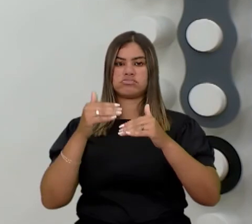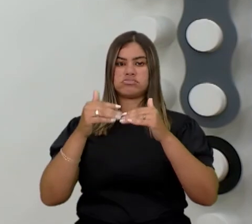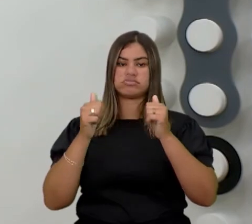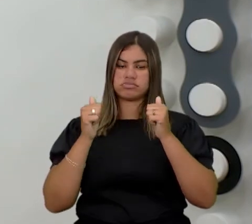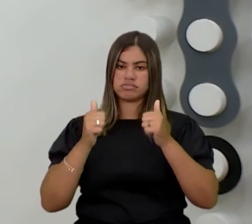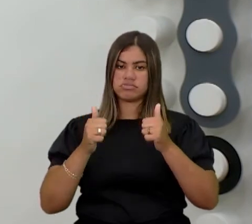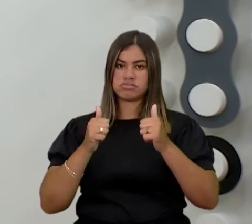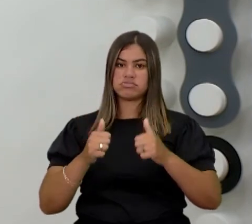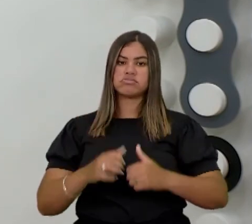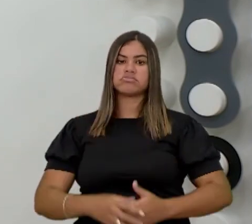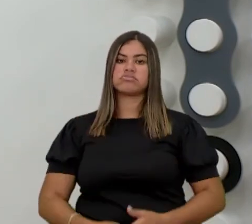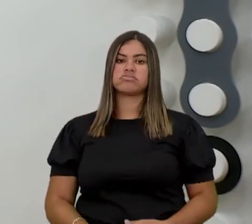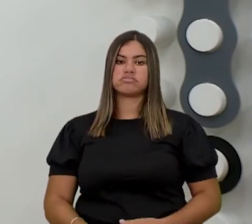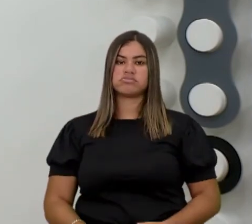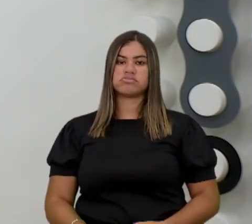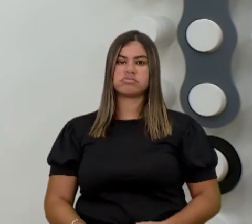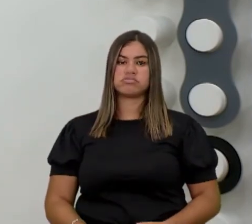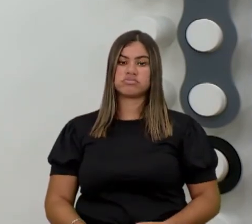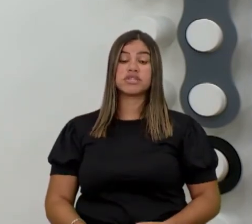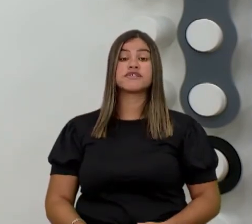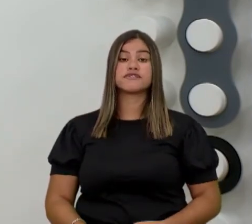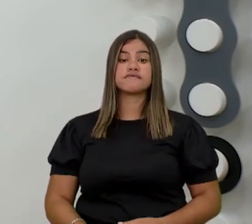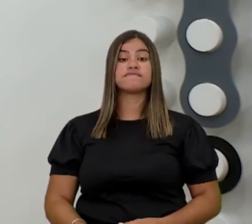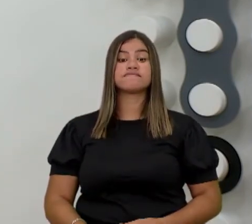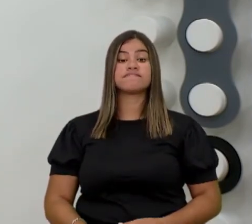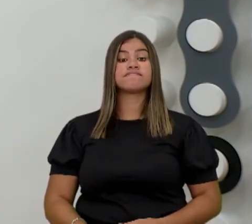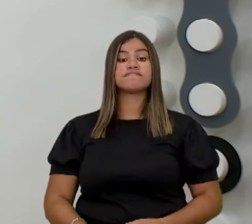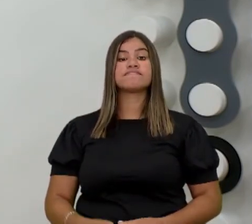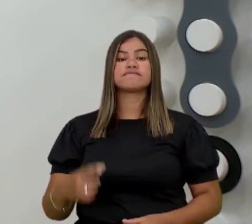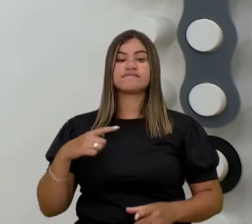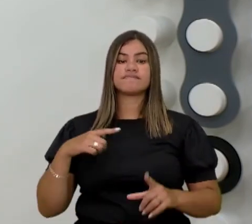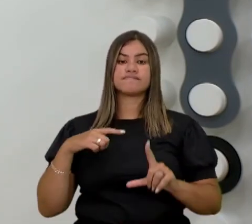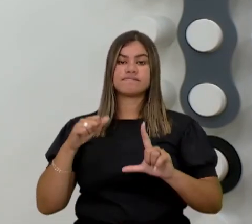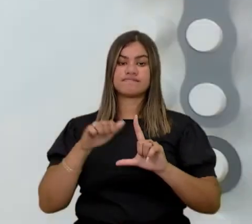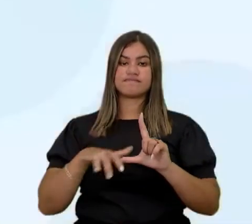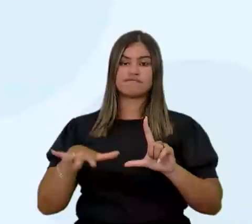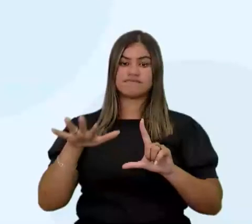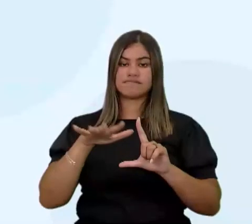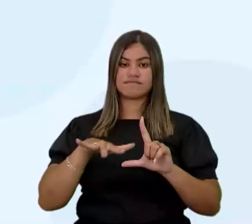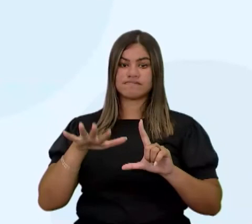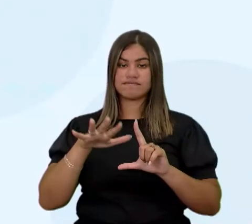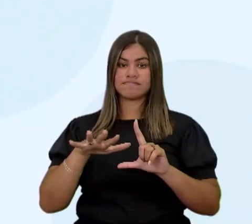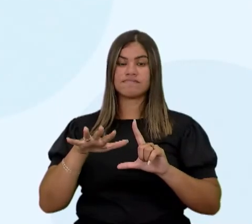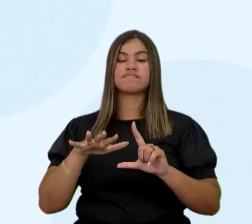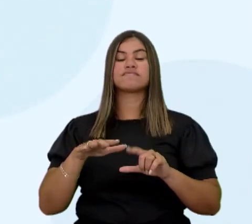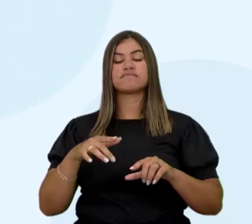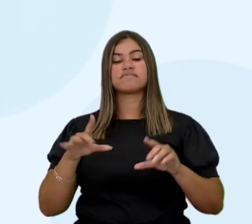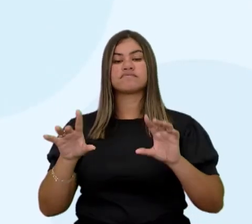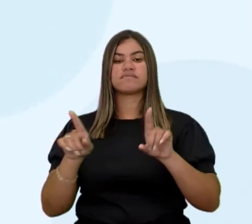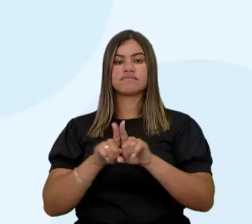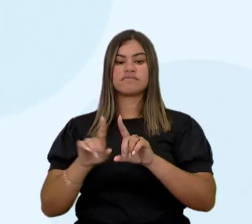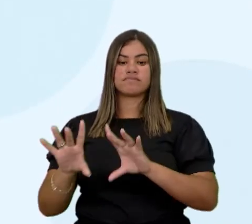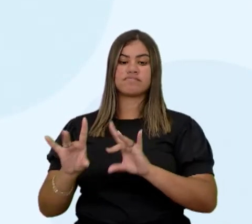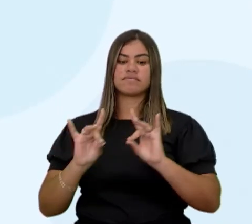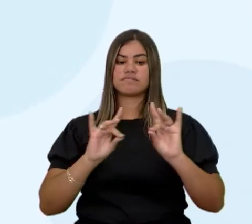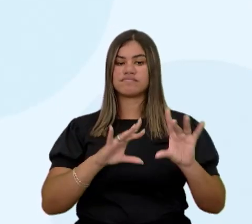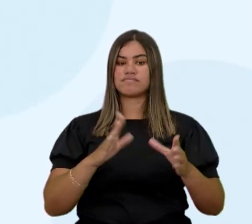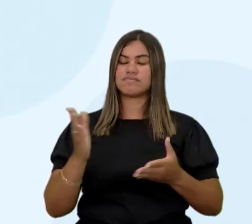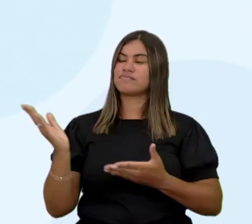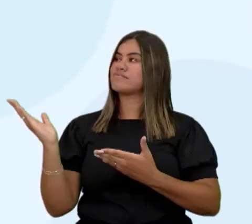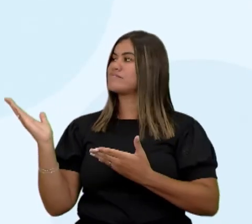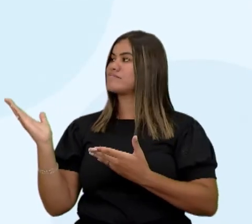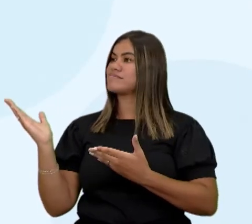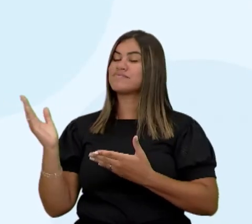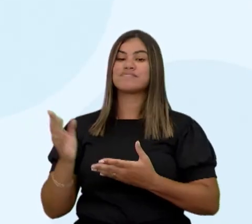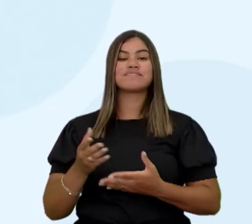certo? E aí, né, sempre aparece para vocês depois aí o QR Code, né, o link para vocês estarem avaliando a aula. Aí tá aí, ó, conte para a